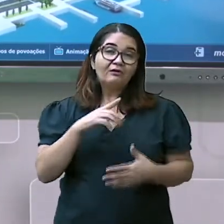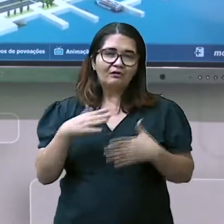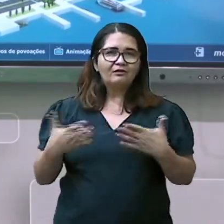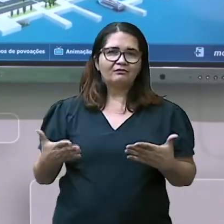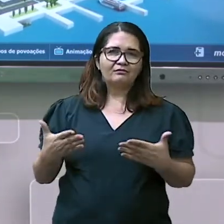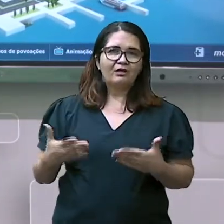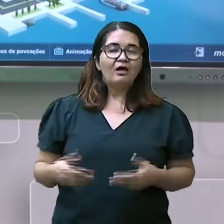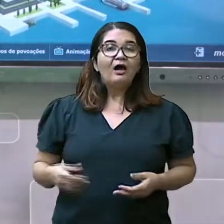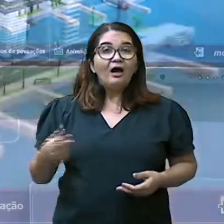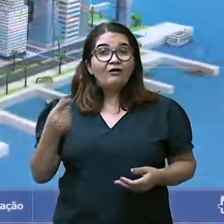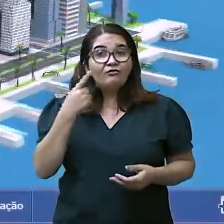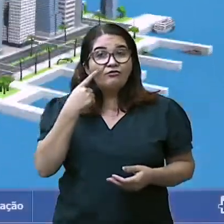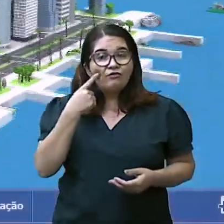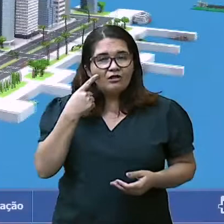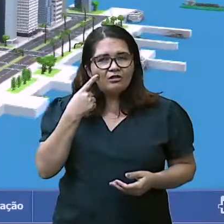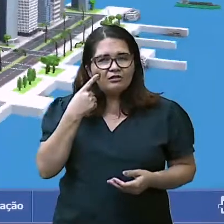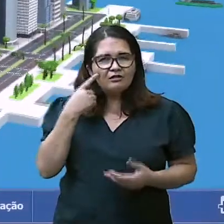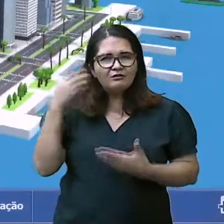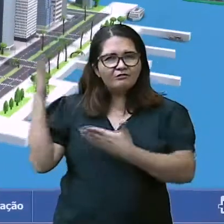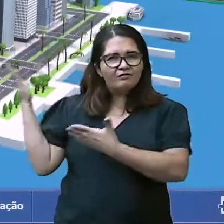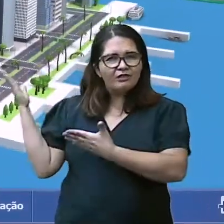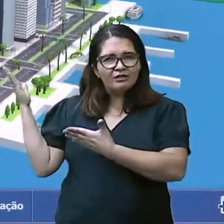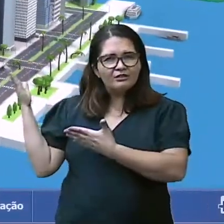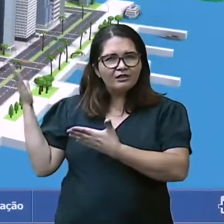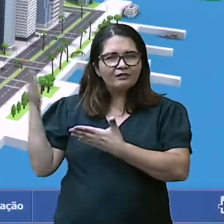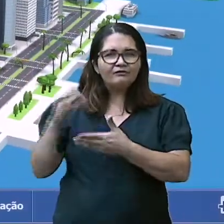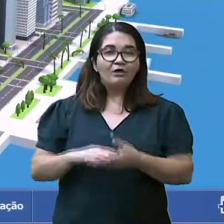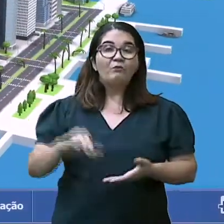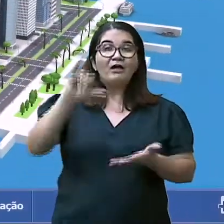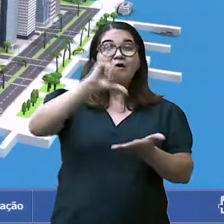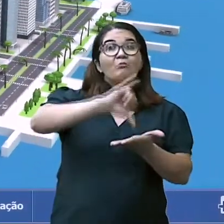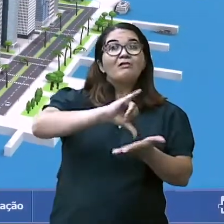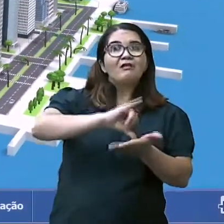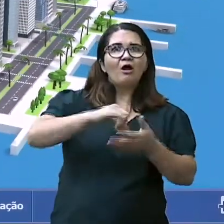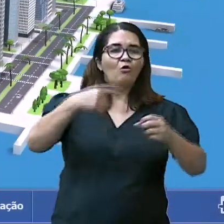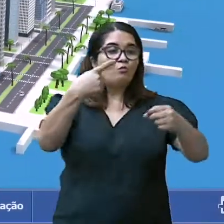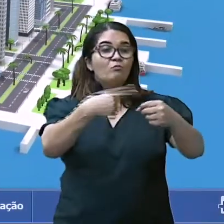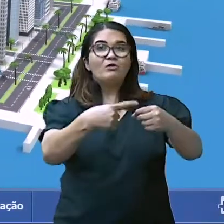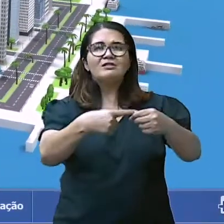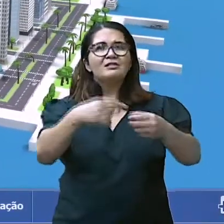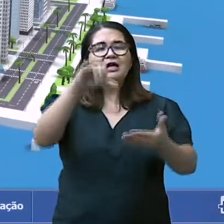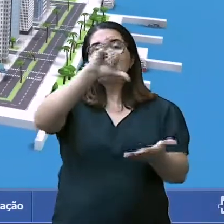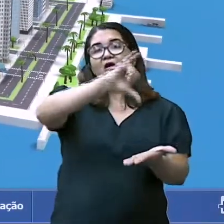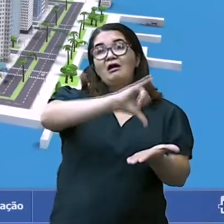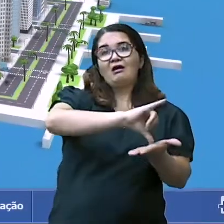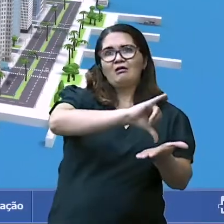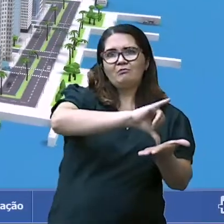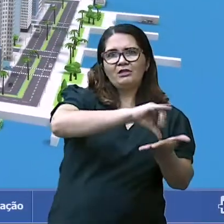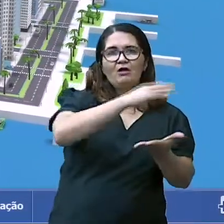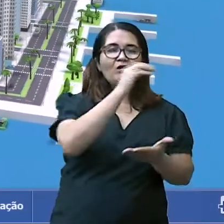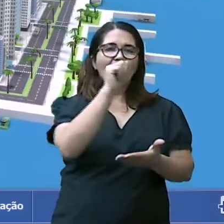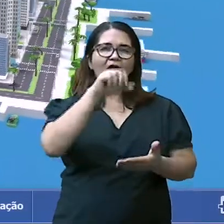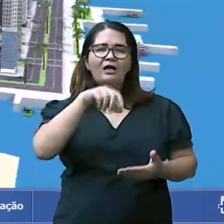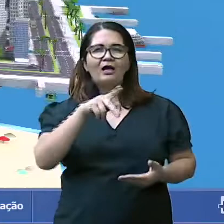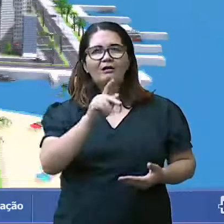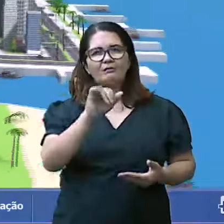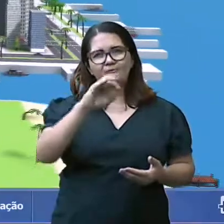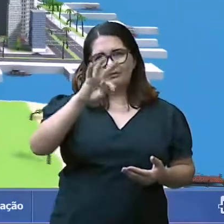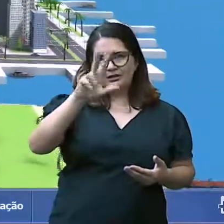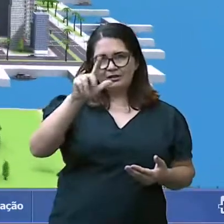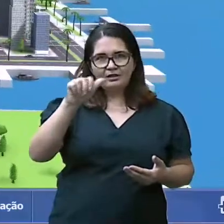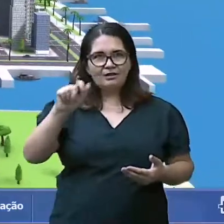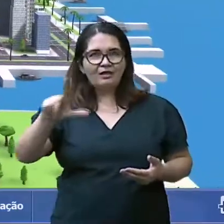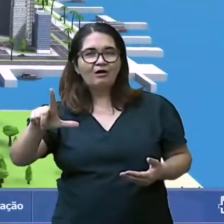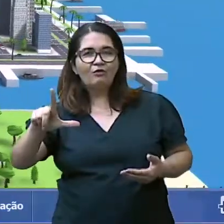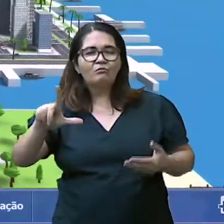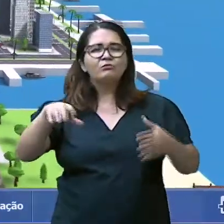Nesta imagem nós temos aqui uma metrópole. Eliane, qual a diferença de uma metrópole para uma cidade? Por